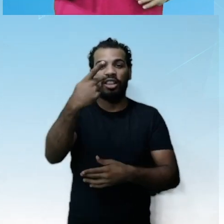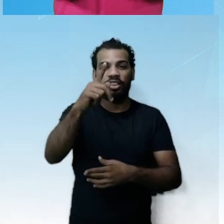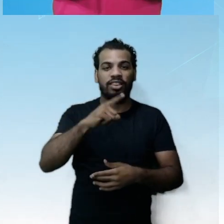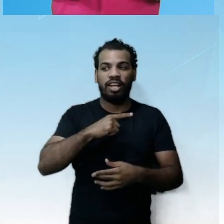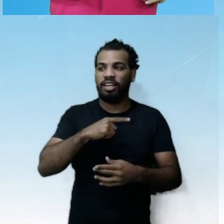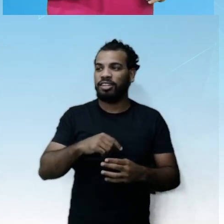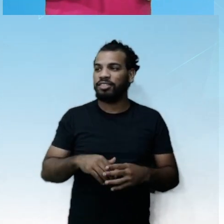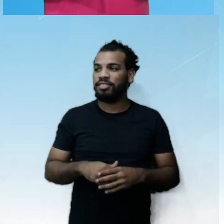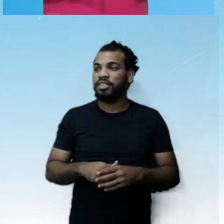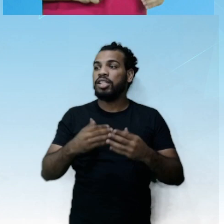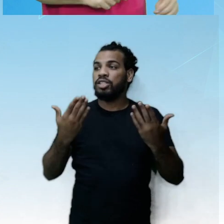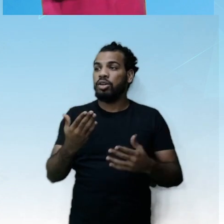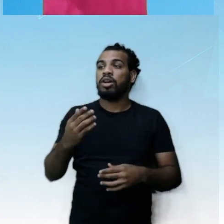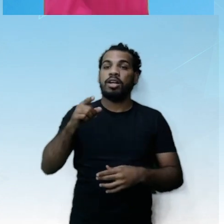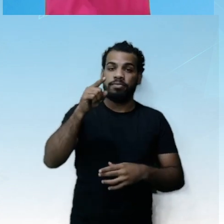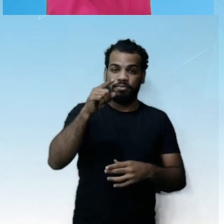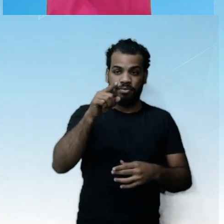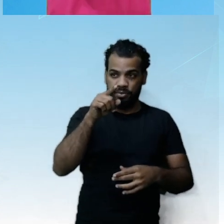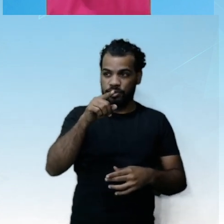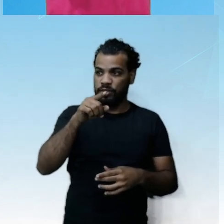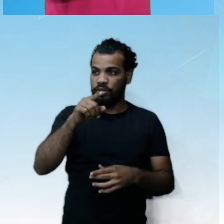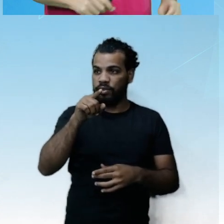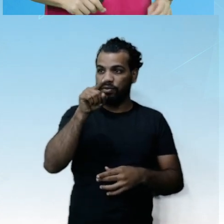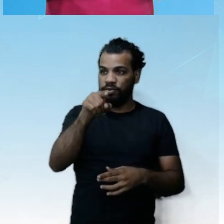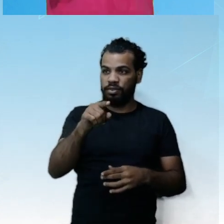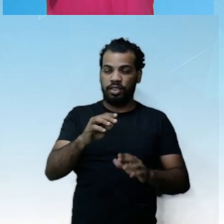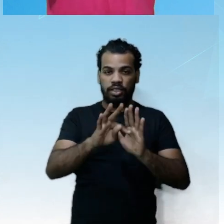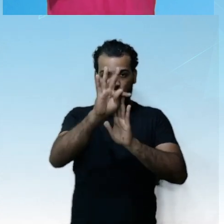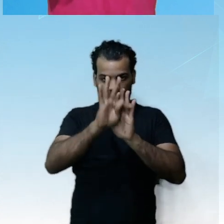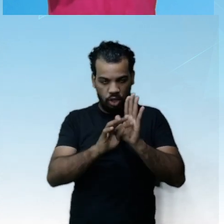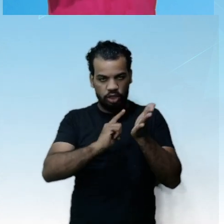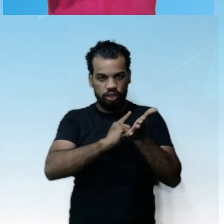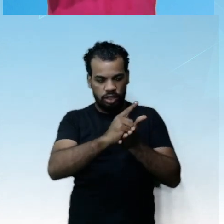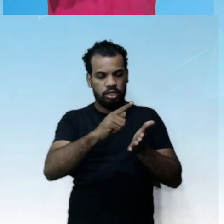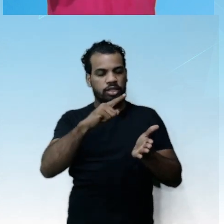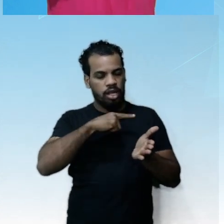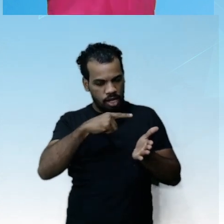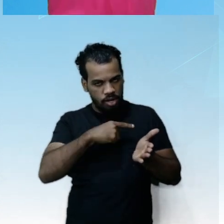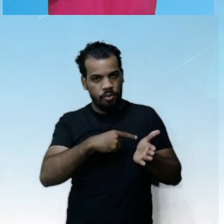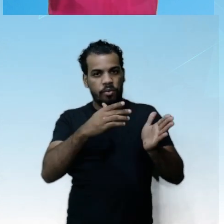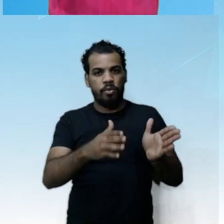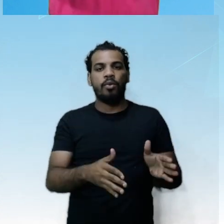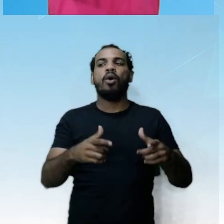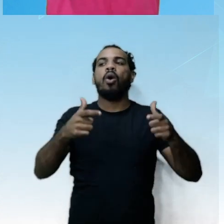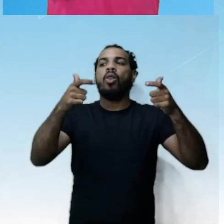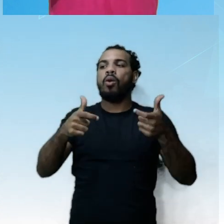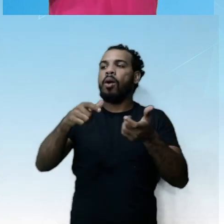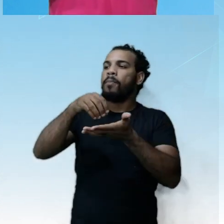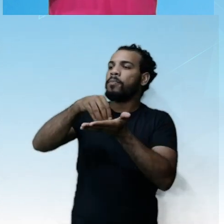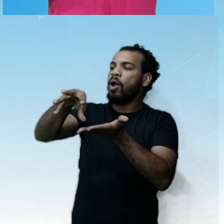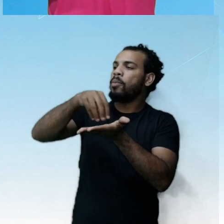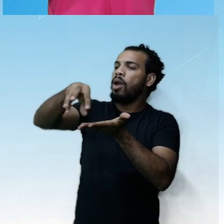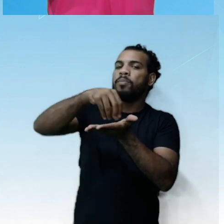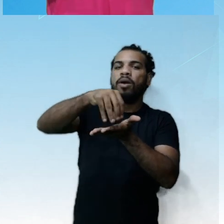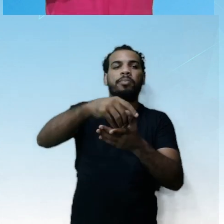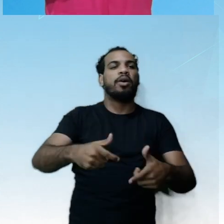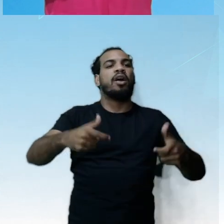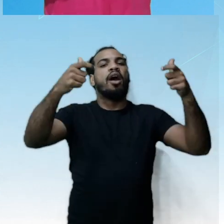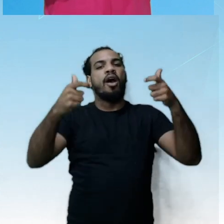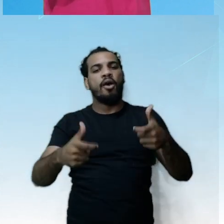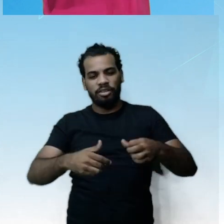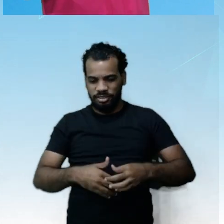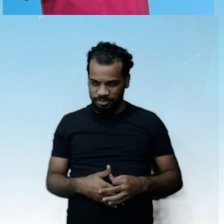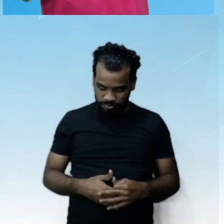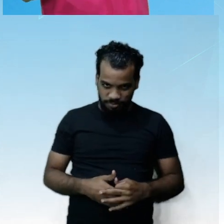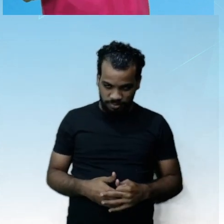importante lembrar mais uma vez que nós temos o gênero textual, o suporte e os locais em que eles circulam. E lembrar